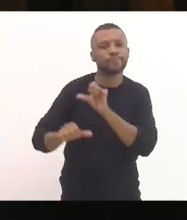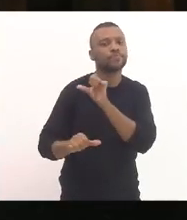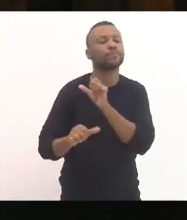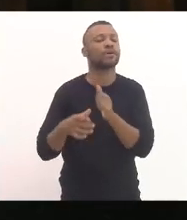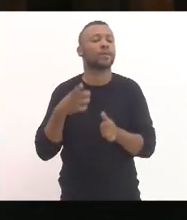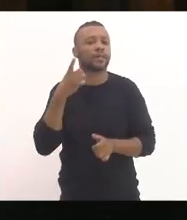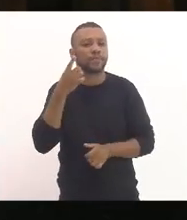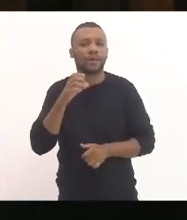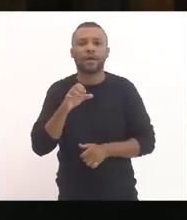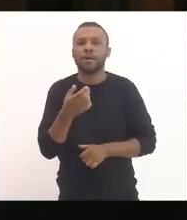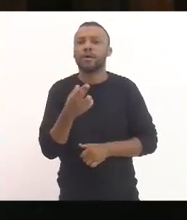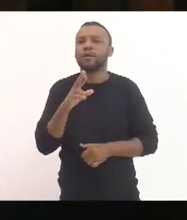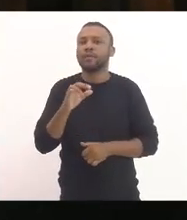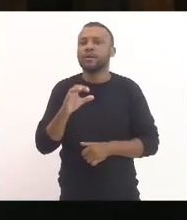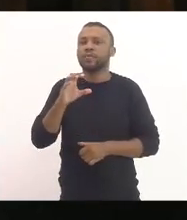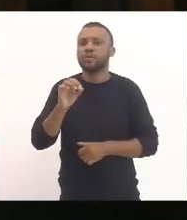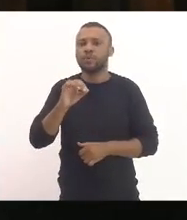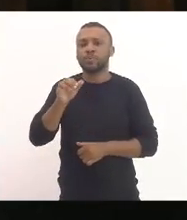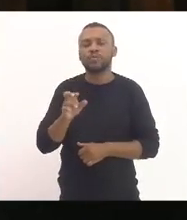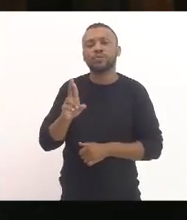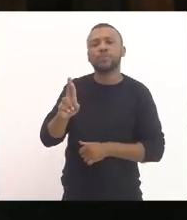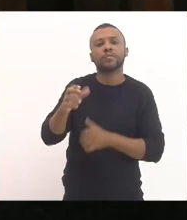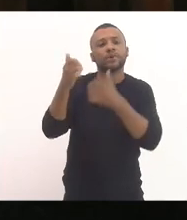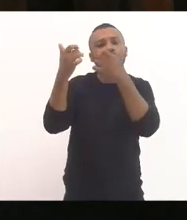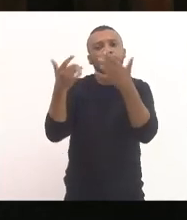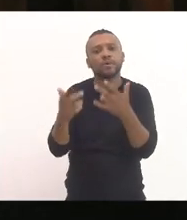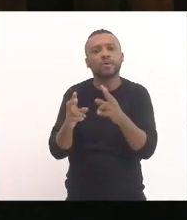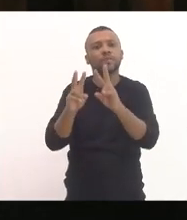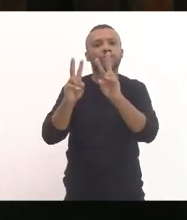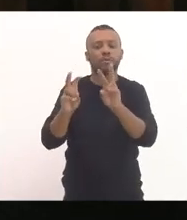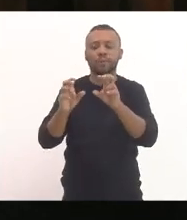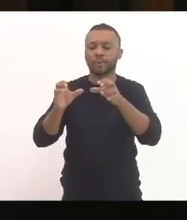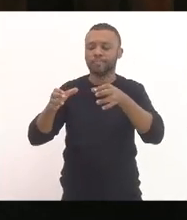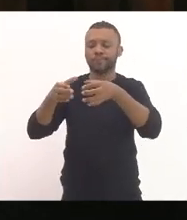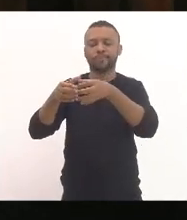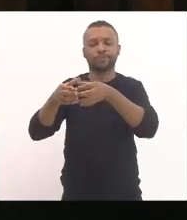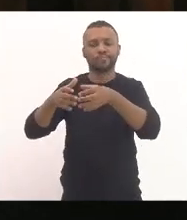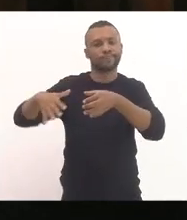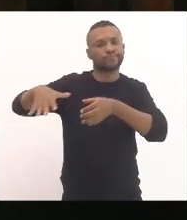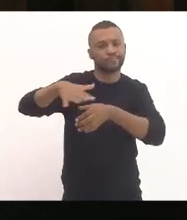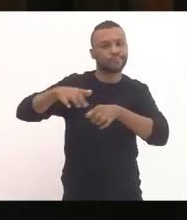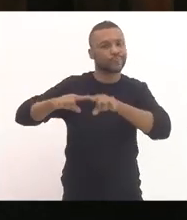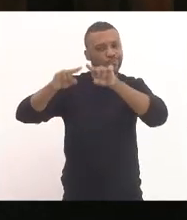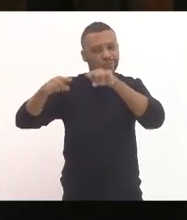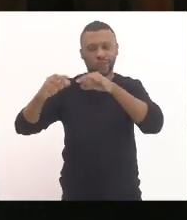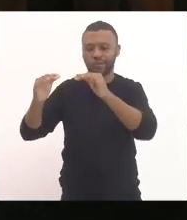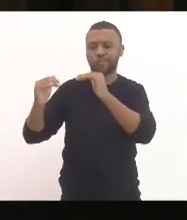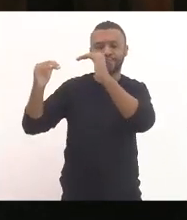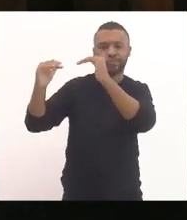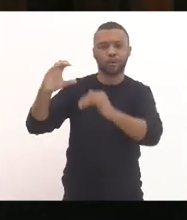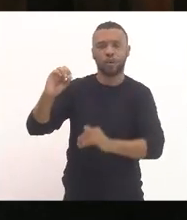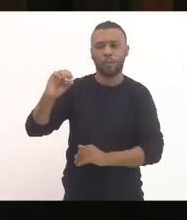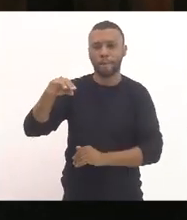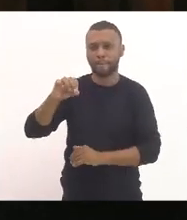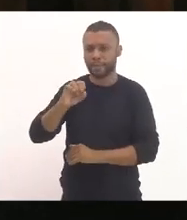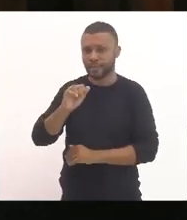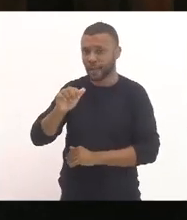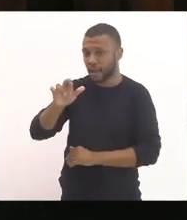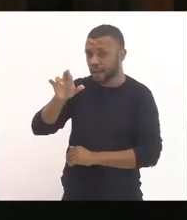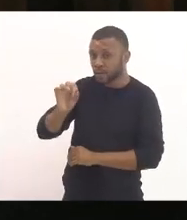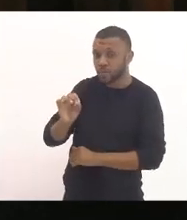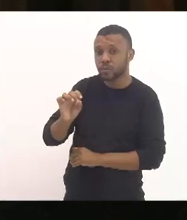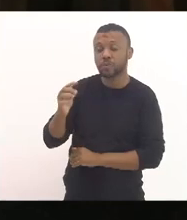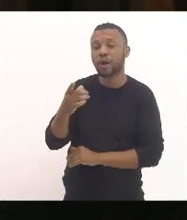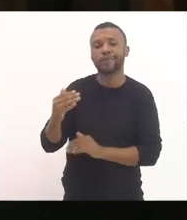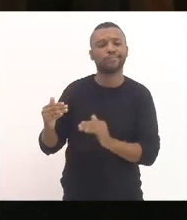Eurico Júnior trata exatamente da classe dos Comissários e essa classe dos Comissários vem